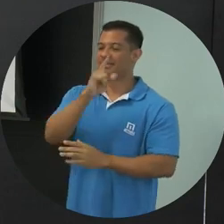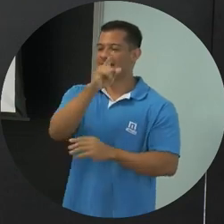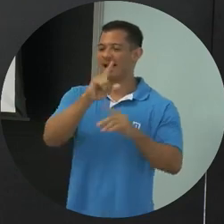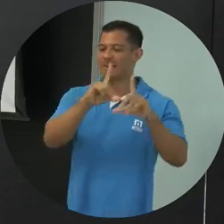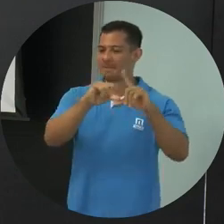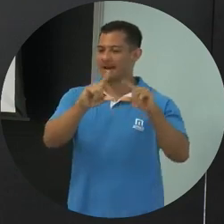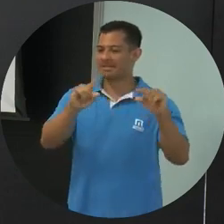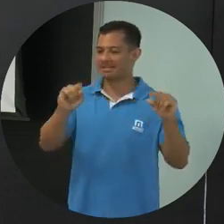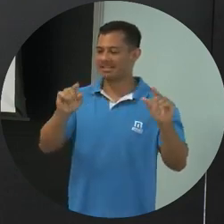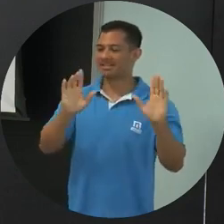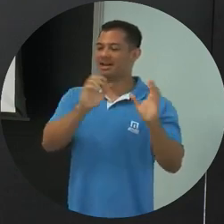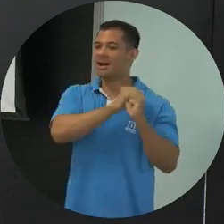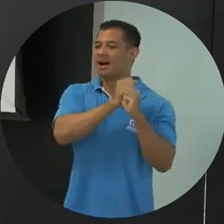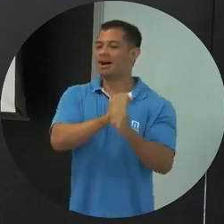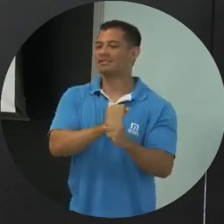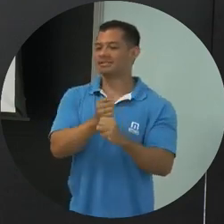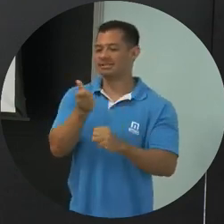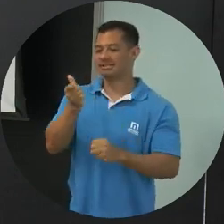63 anos já.